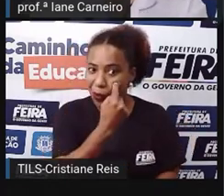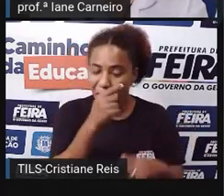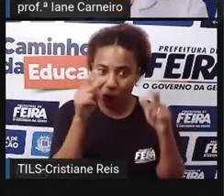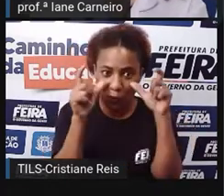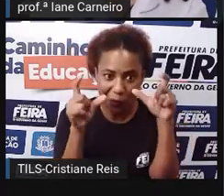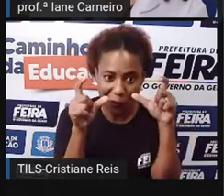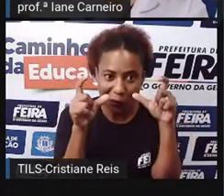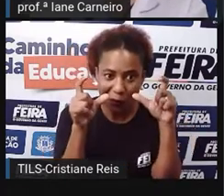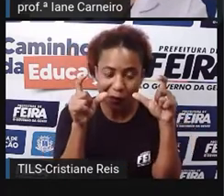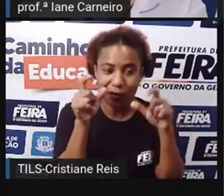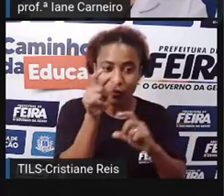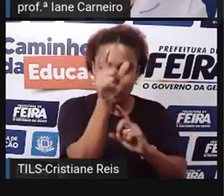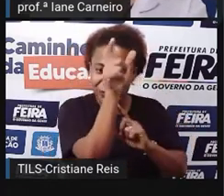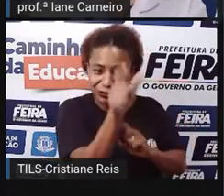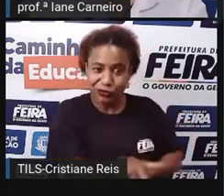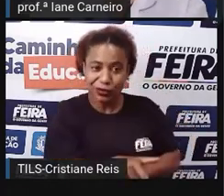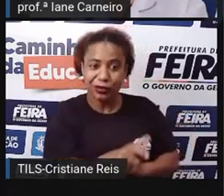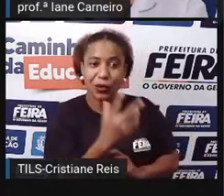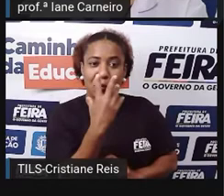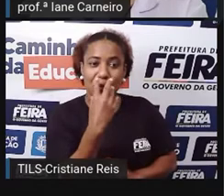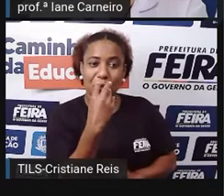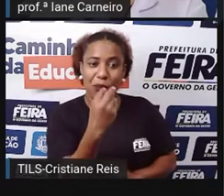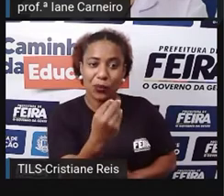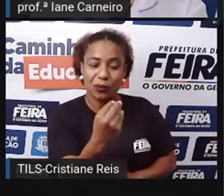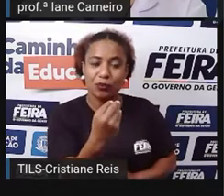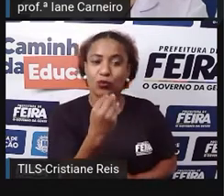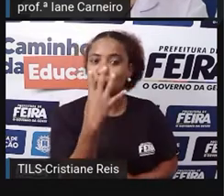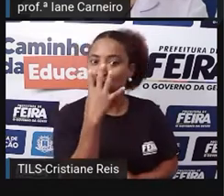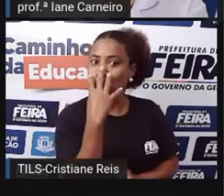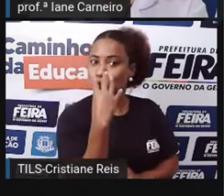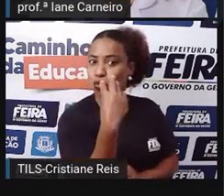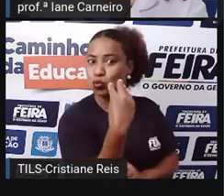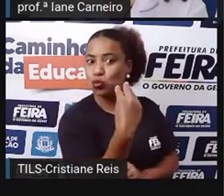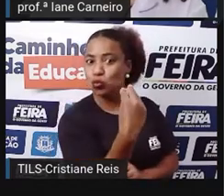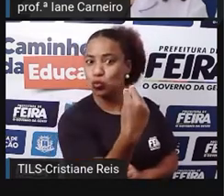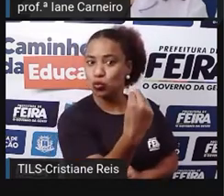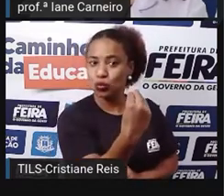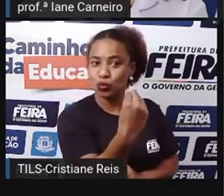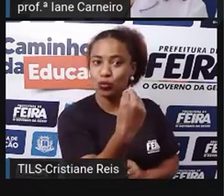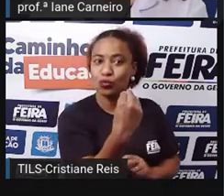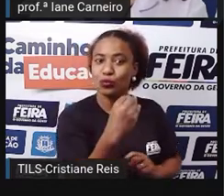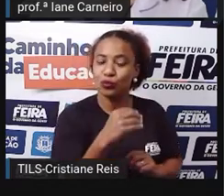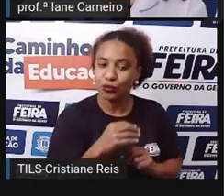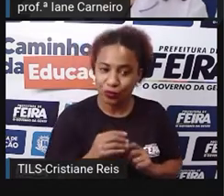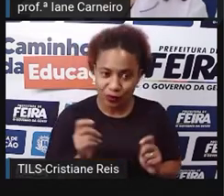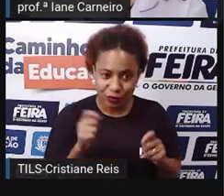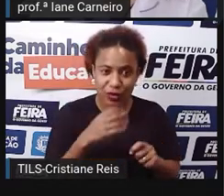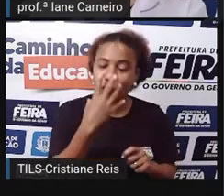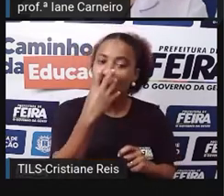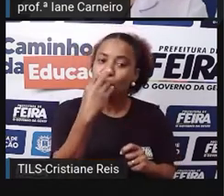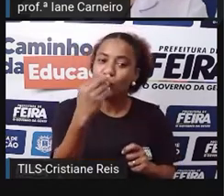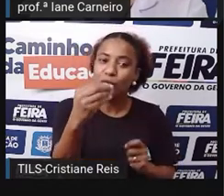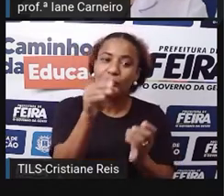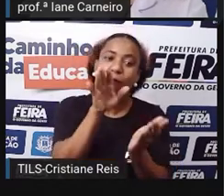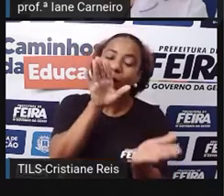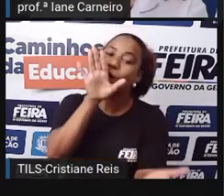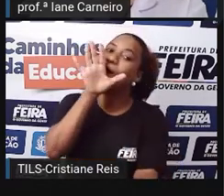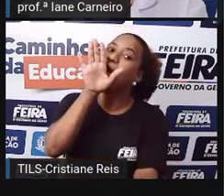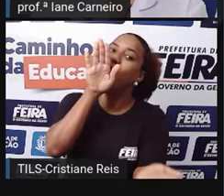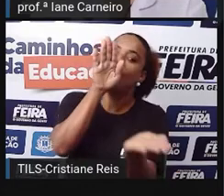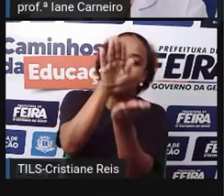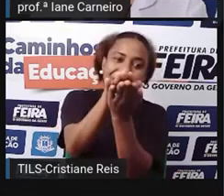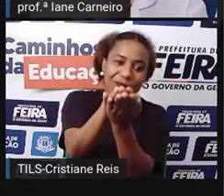lobo. E principalmente um bocão tão grande que era capaz de comer duas avós,